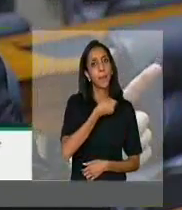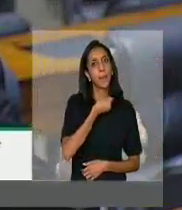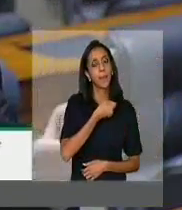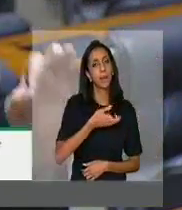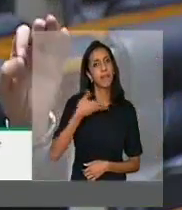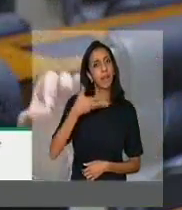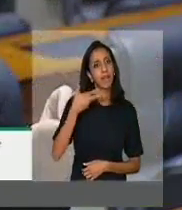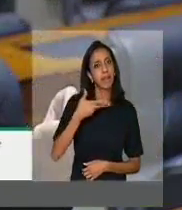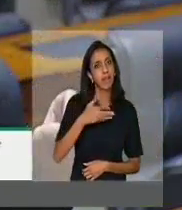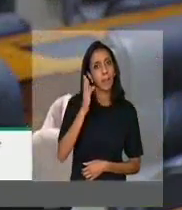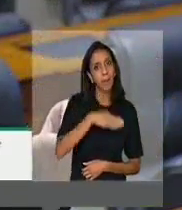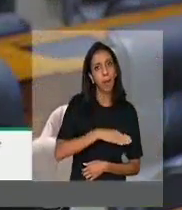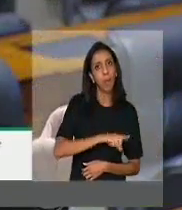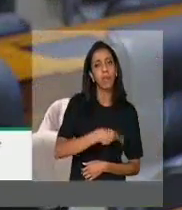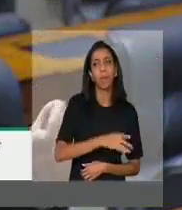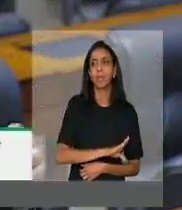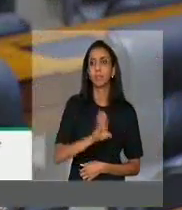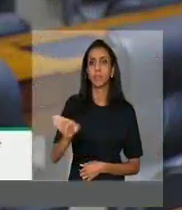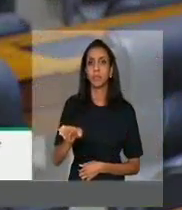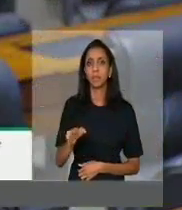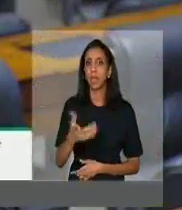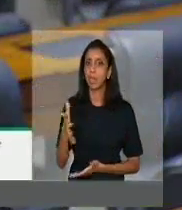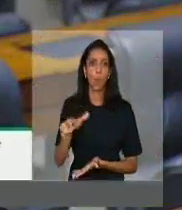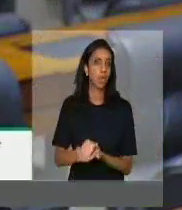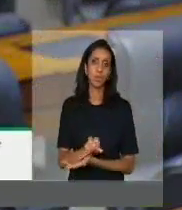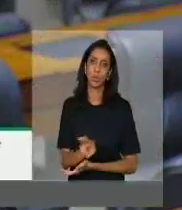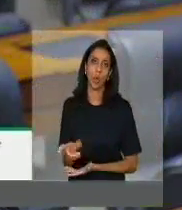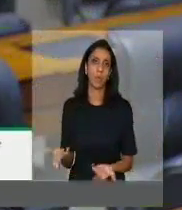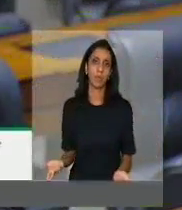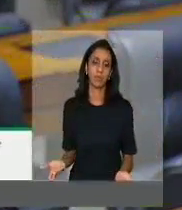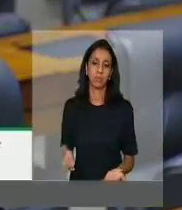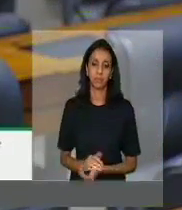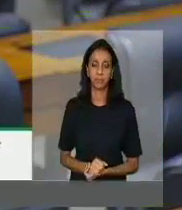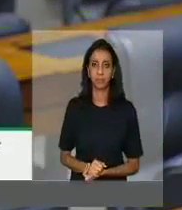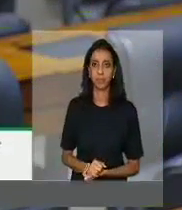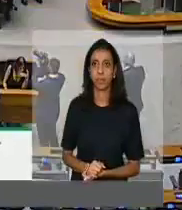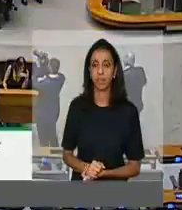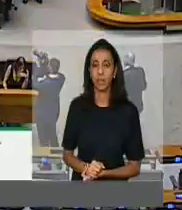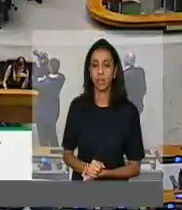Isso não pode acontecer. Assiste razão no que Vossa Excelência